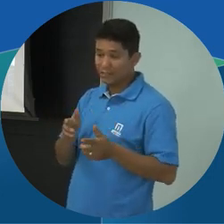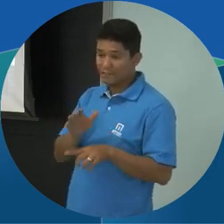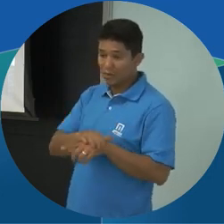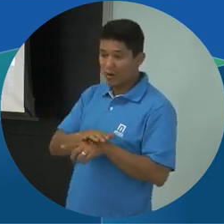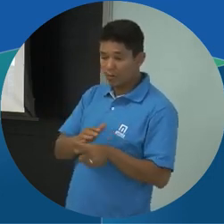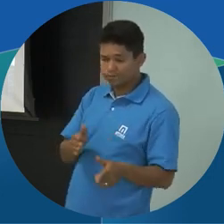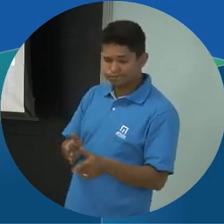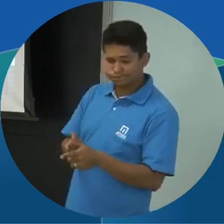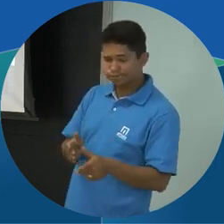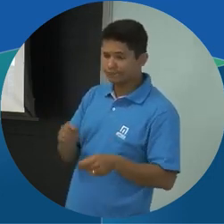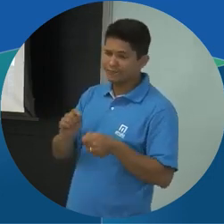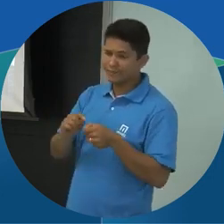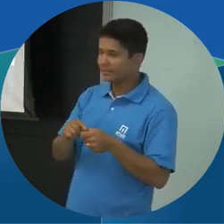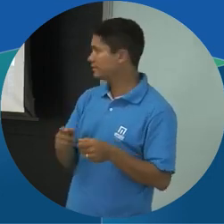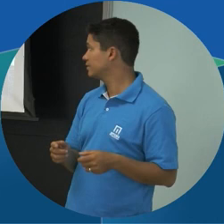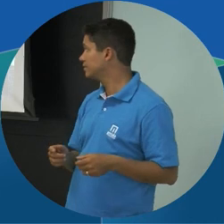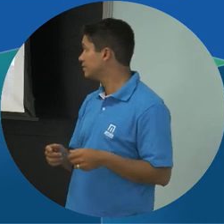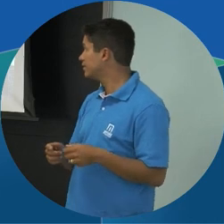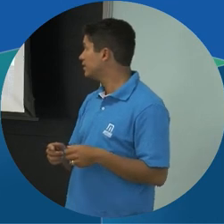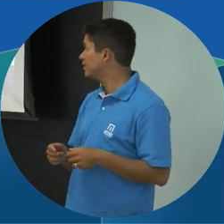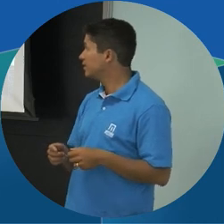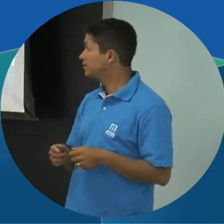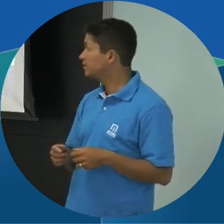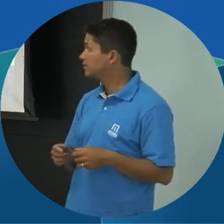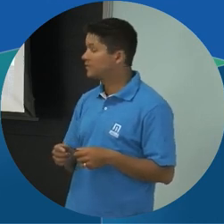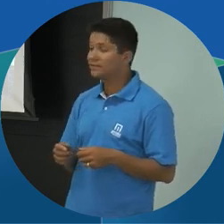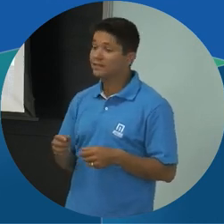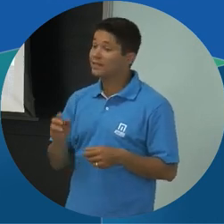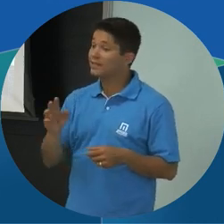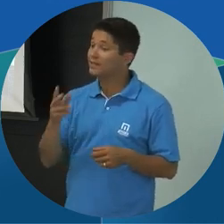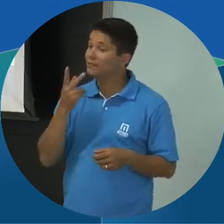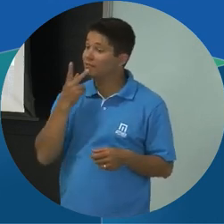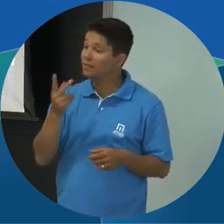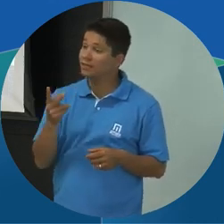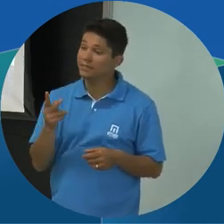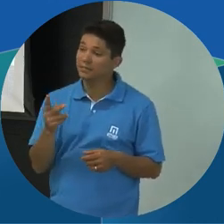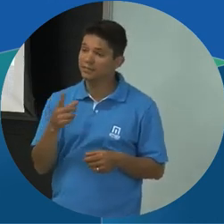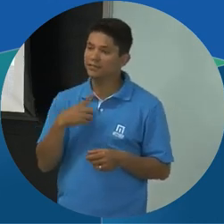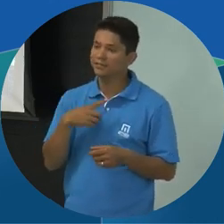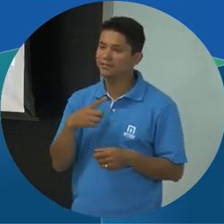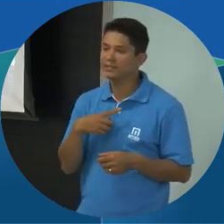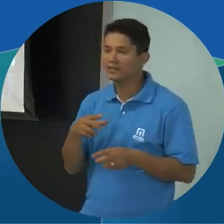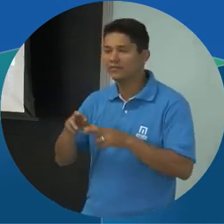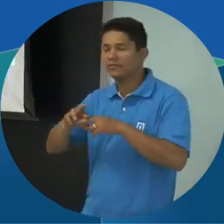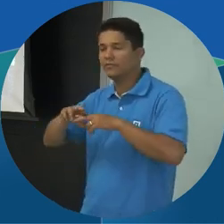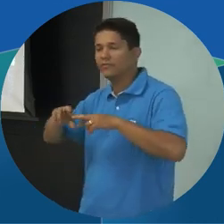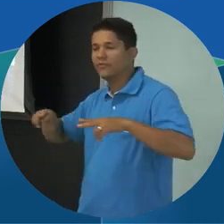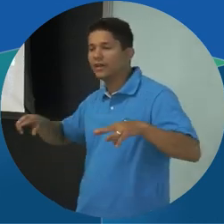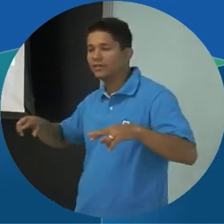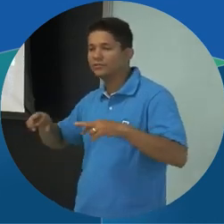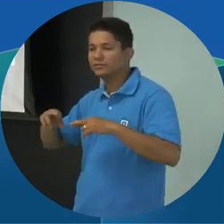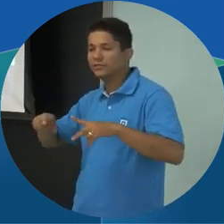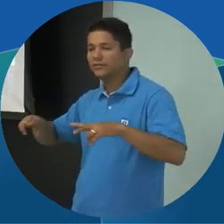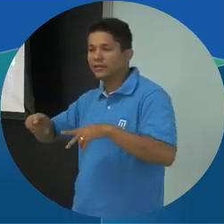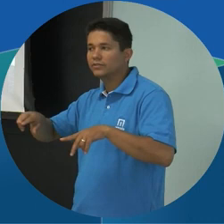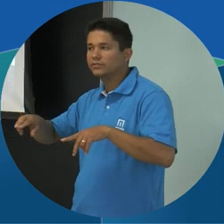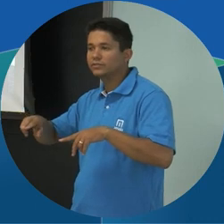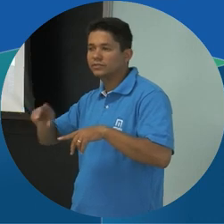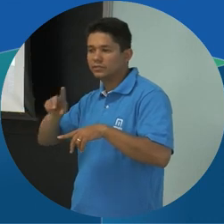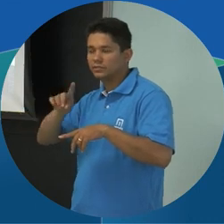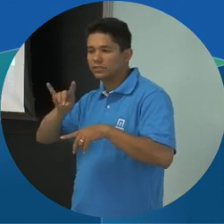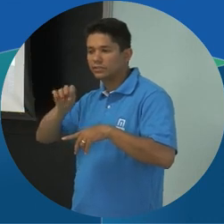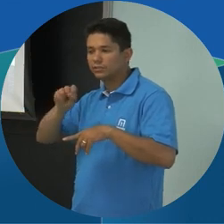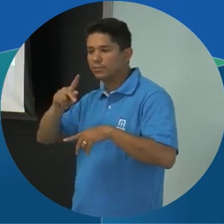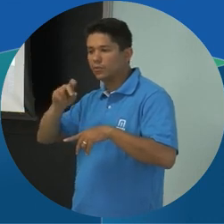manualmente. A gente fez a atividade manualmente, como eu falei para vocês. Nós temos dispositivos de alívio de pressão e de